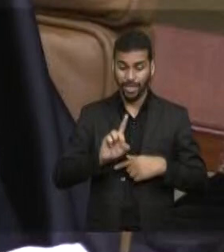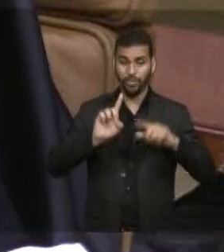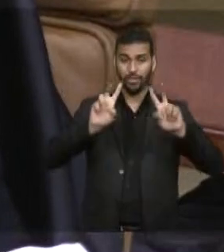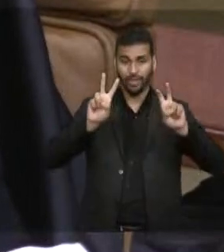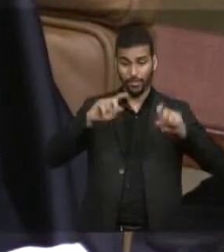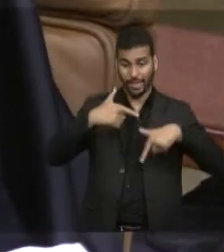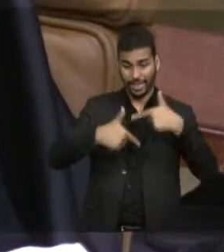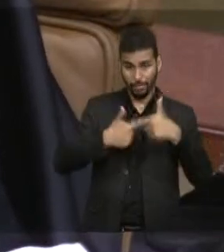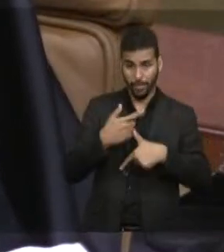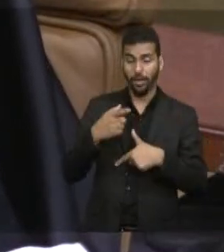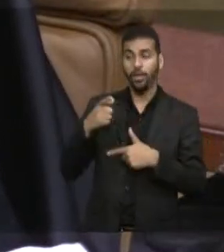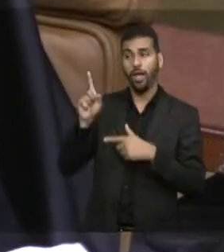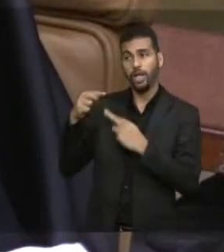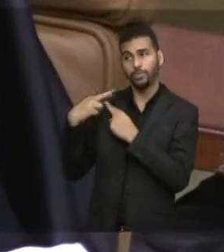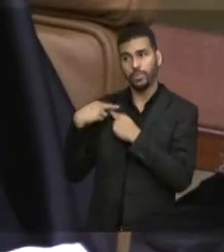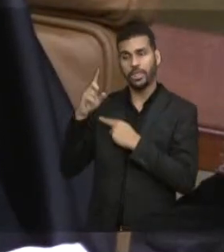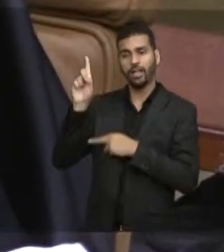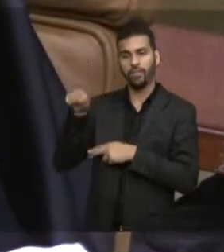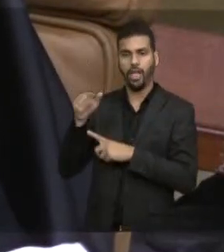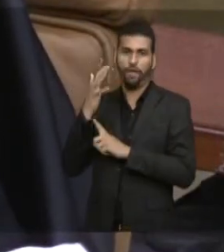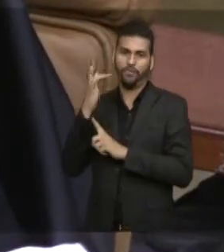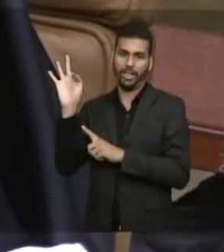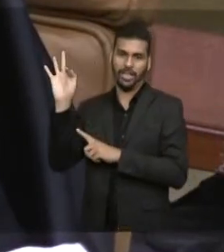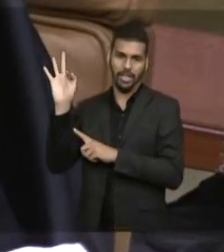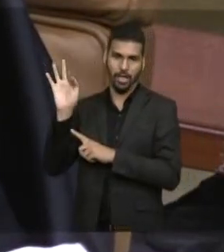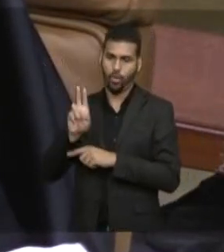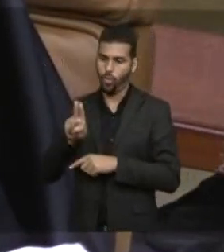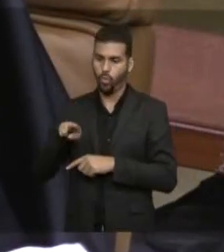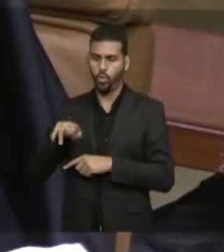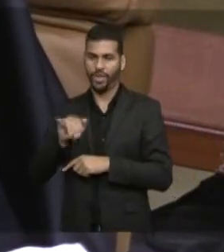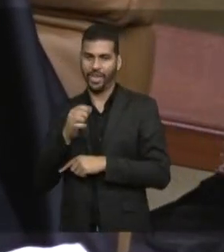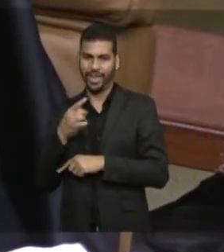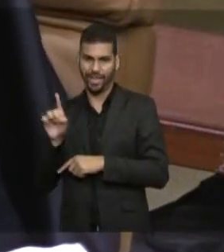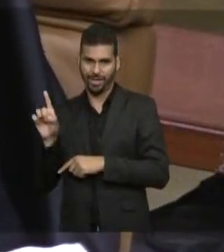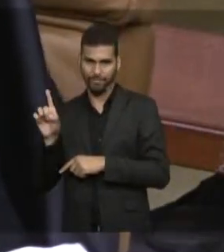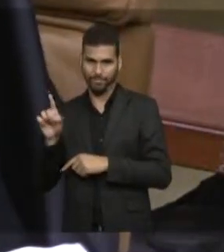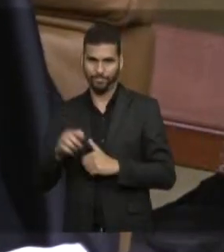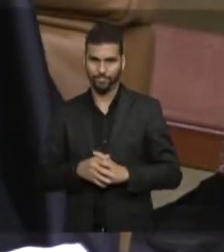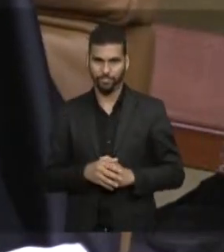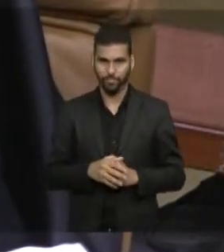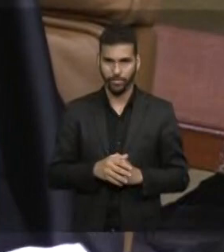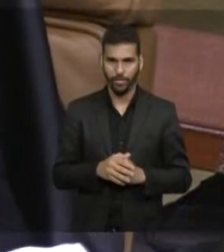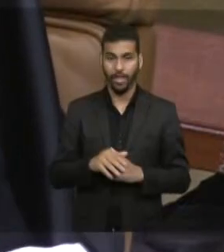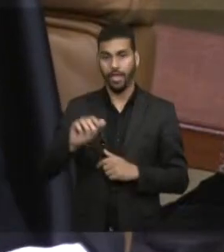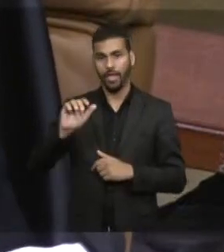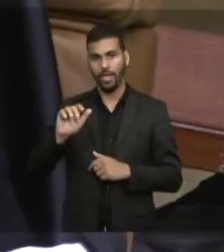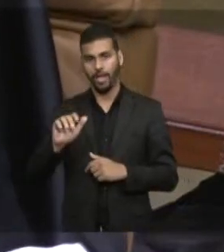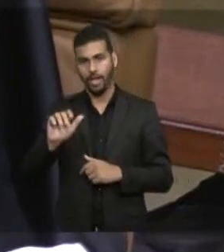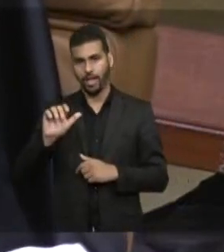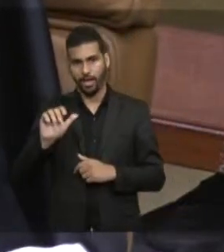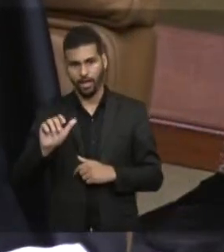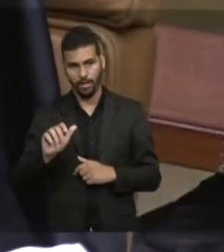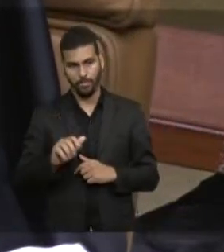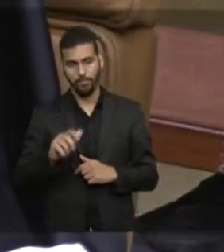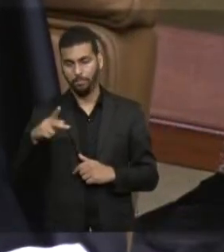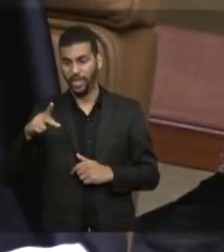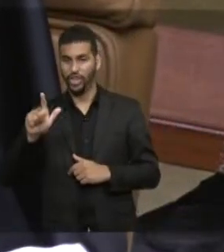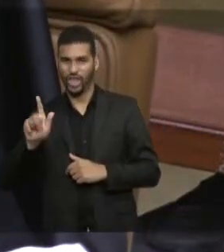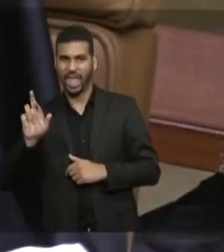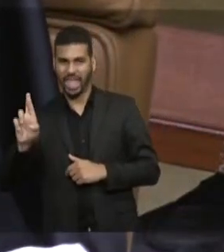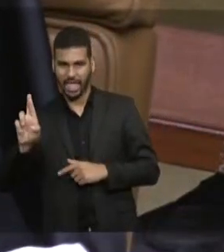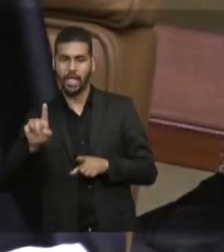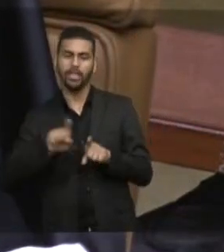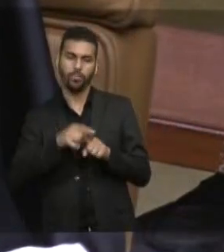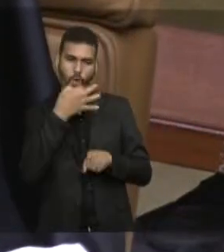da União já seu turno A Procuradoria Geral da República também veio aos autos com seus